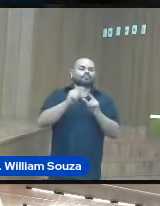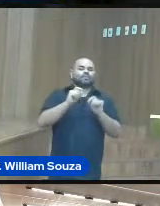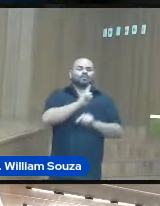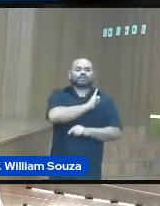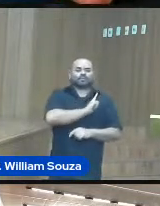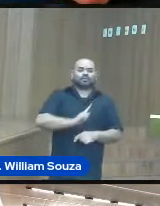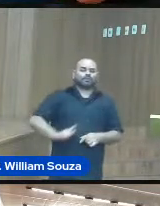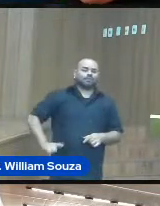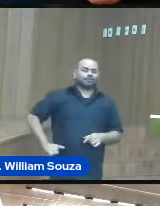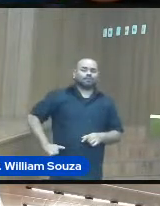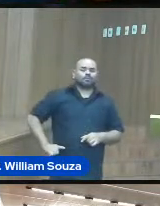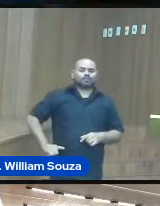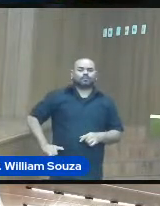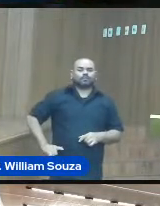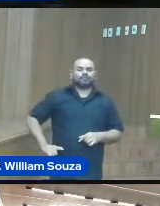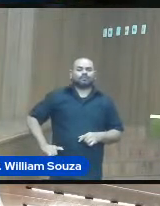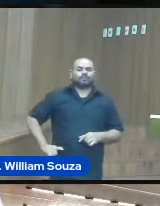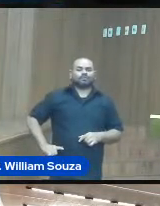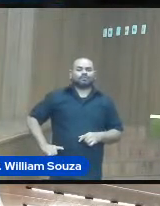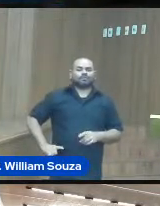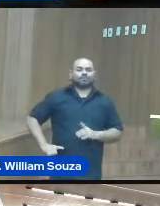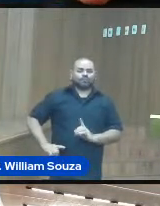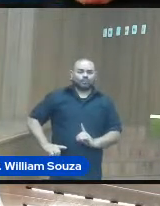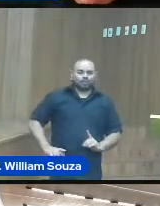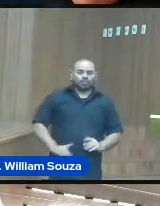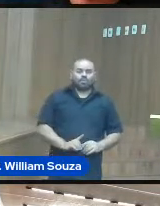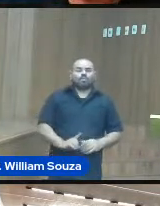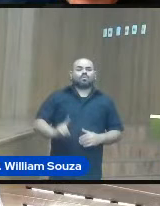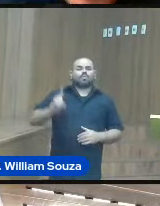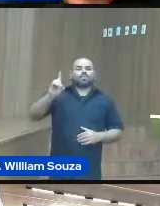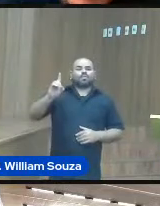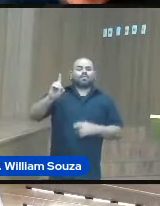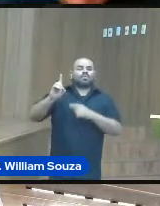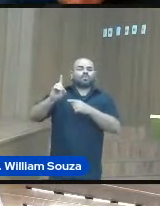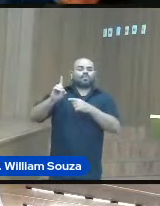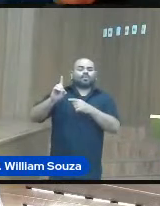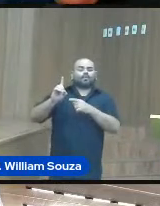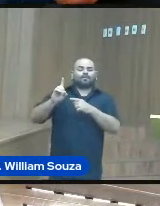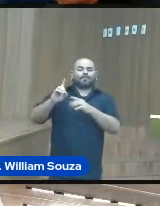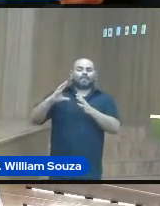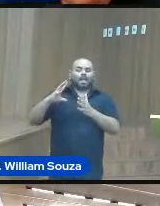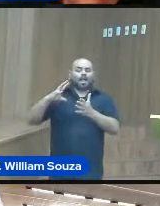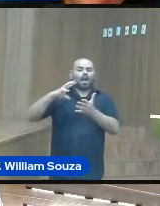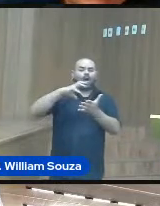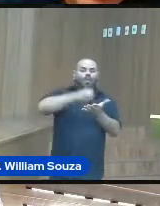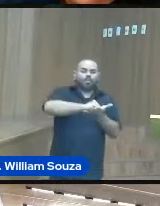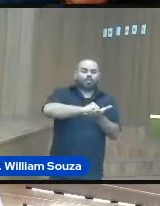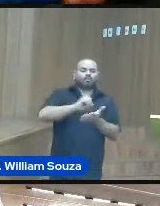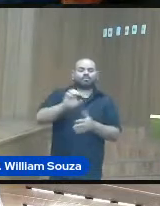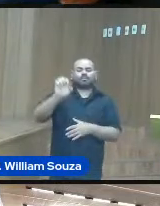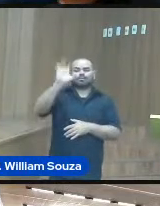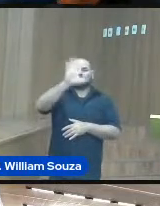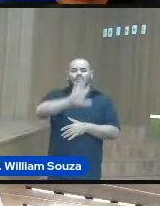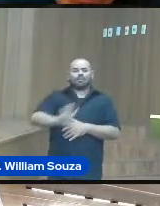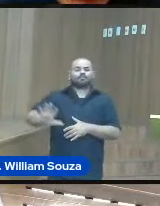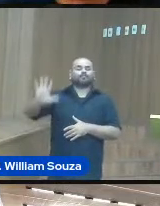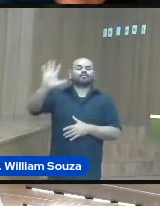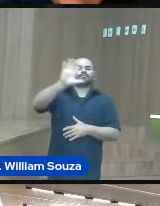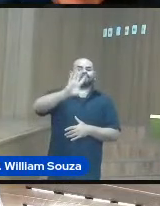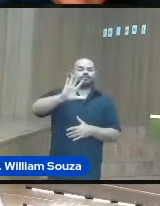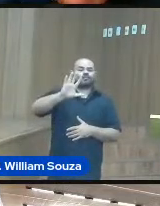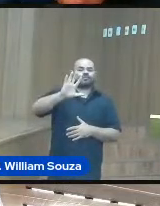de extrema direita começam a tomar toda a Europa. Isso é uma coisa